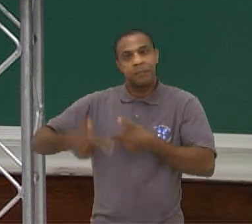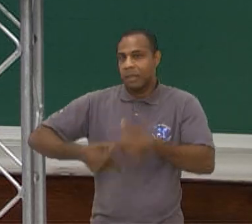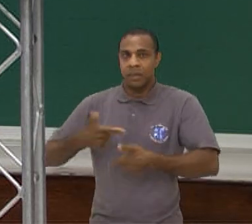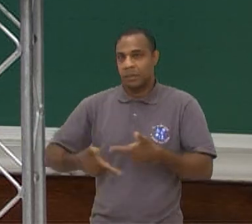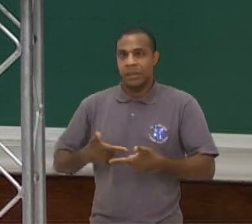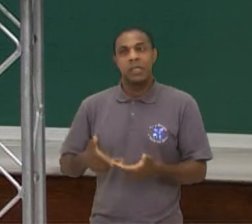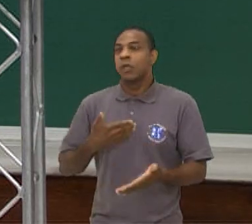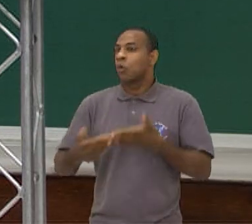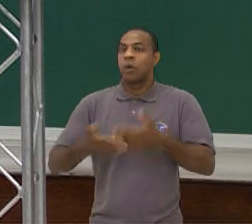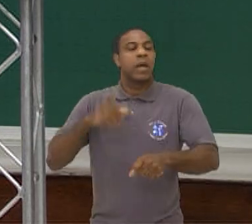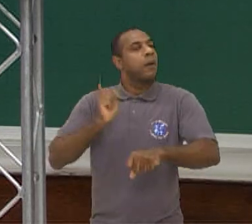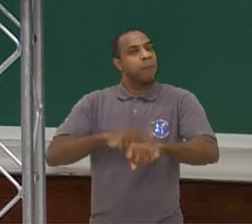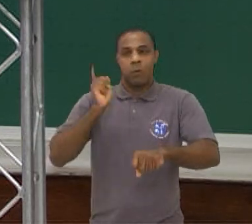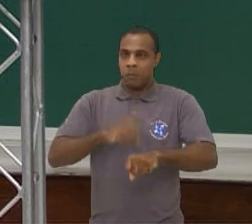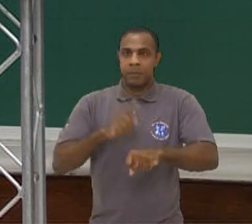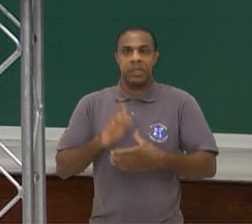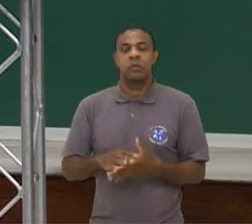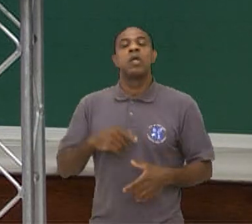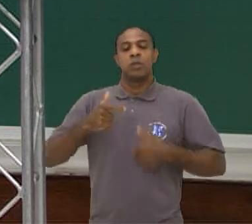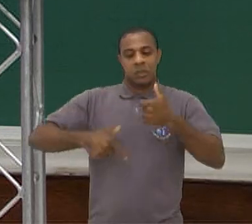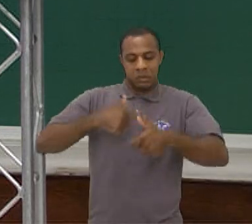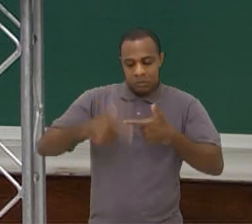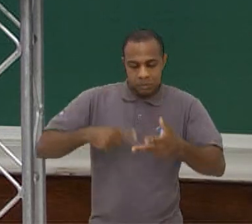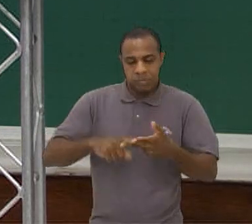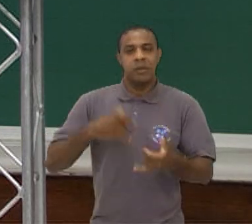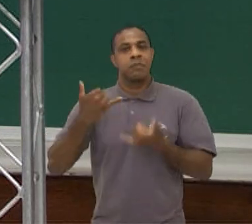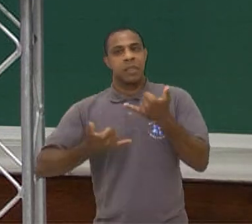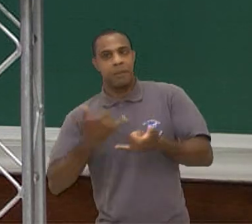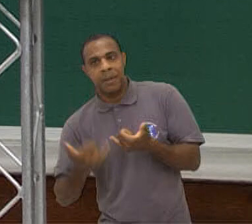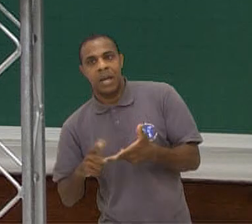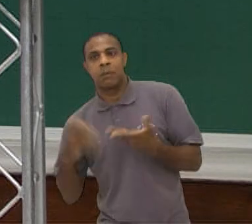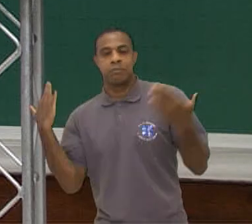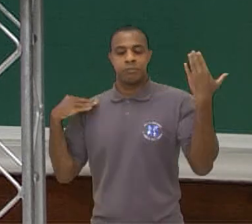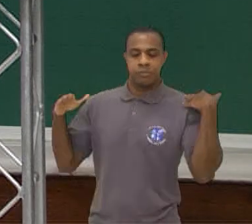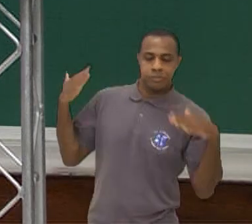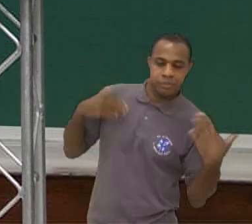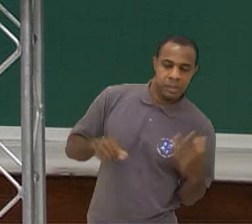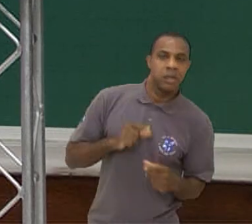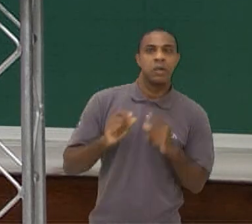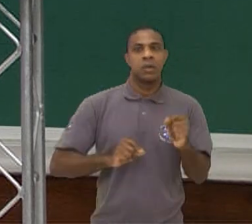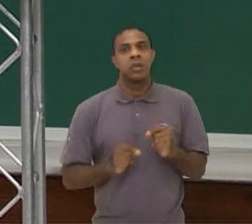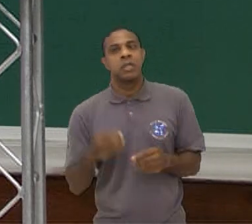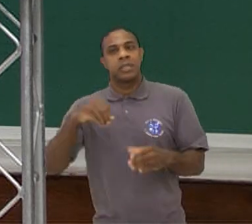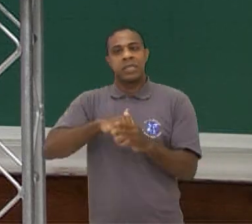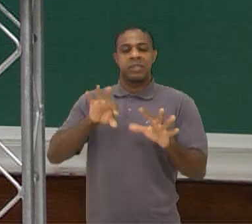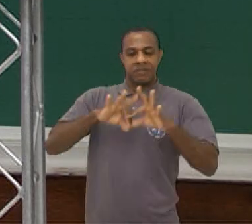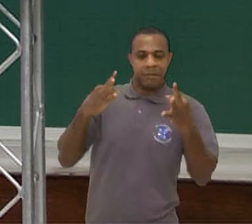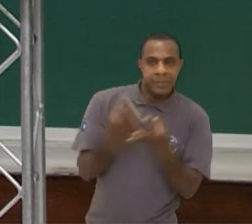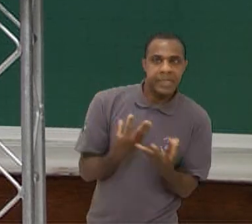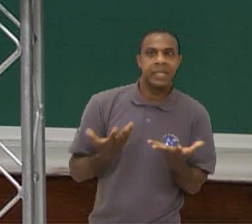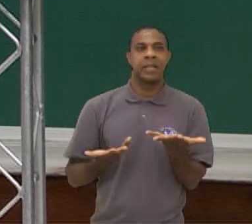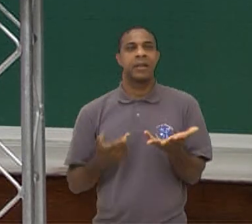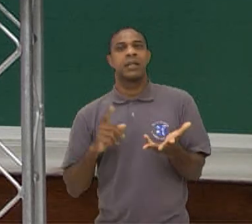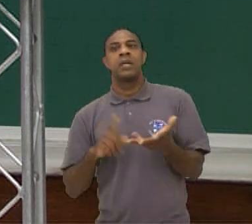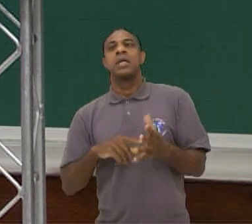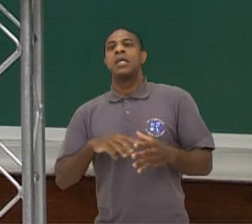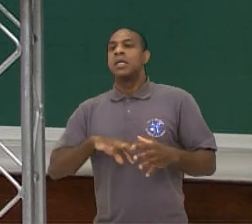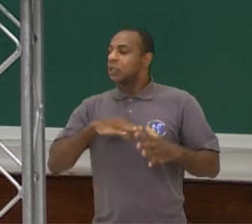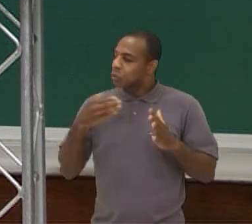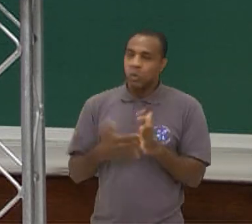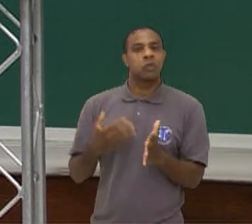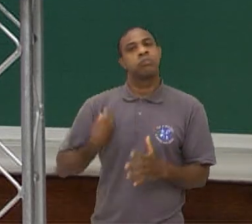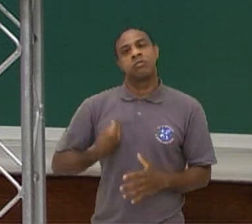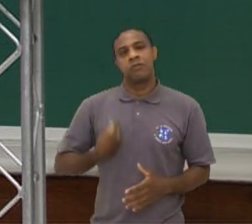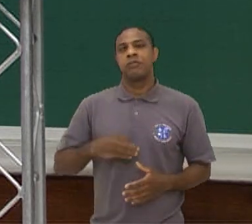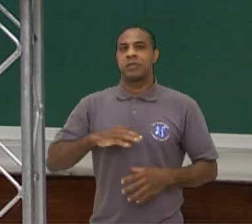as instâncias. Tá? No seu lazer, no que ele vai poder consumir, na família, em todos os âmbitos da